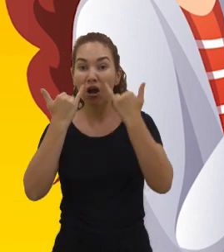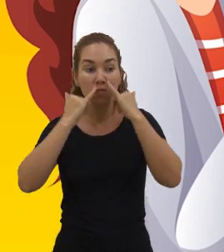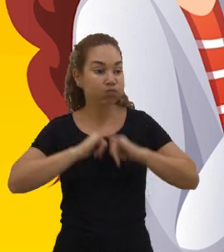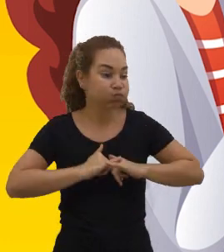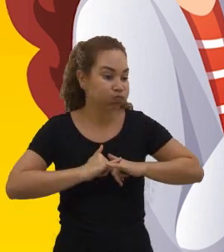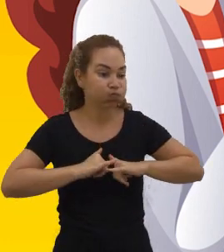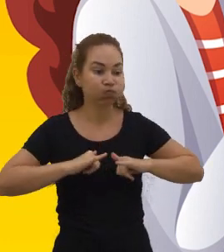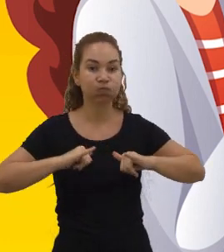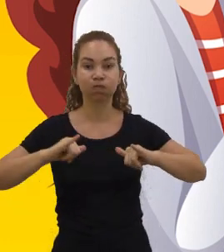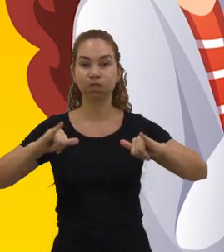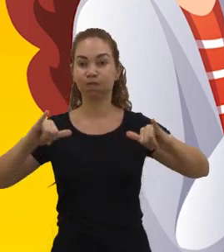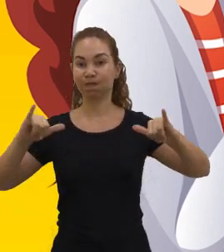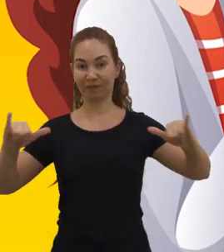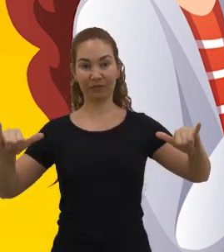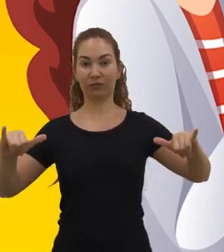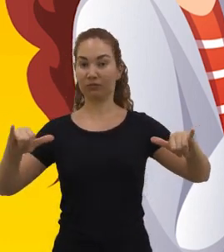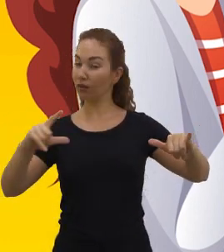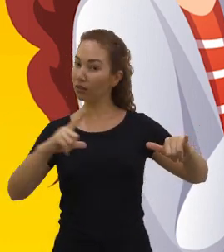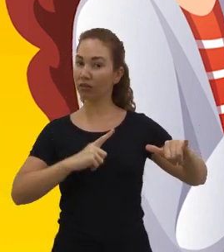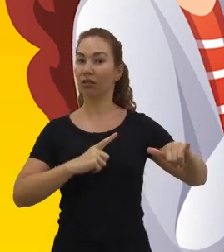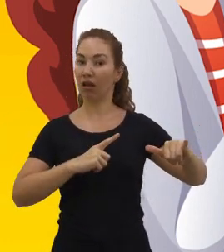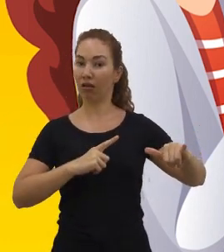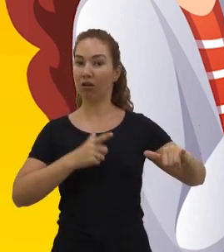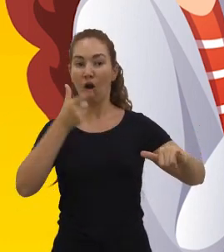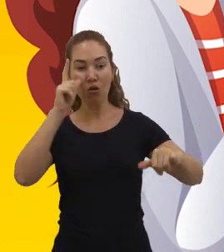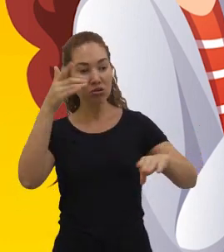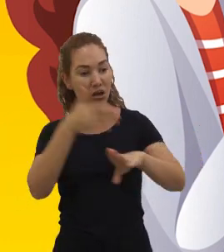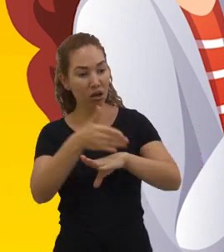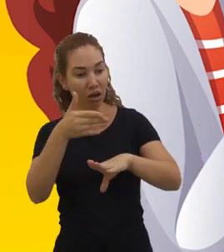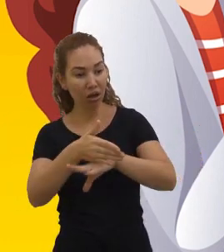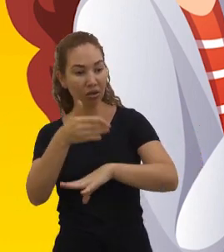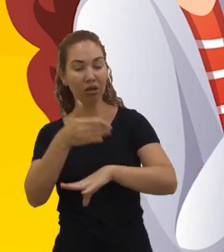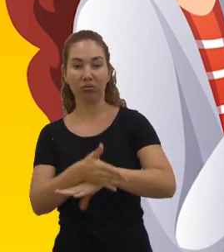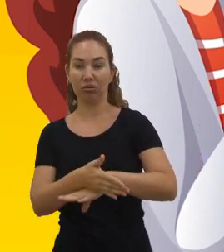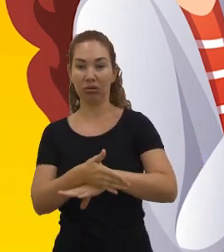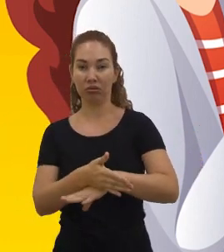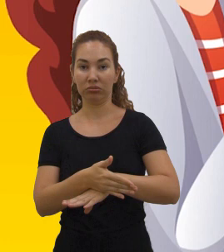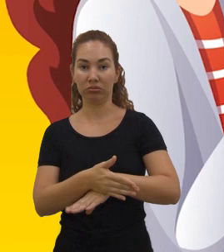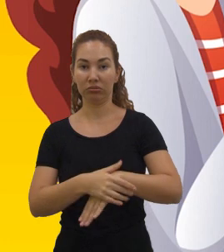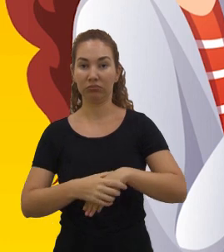é uma informação restrita, é uma informação acessível a todos nós, né?